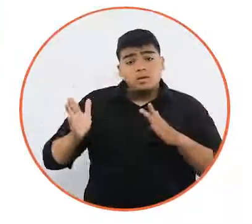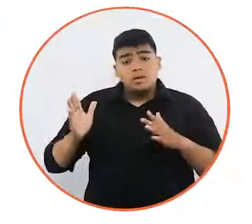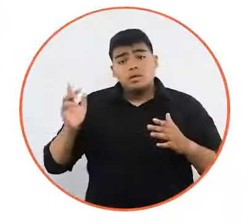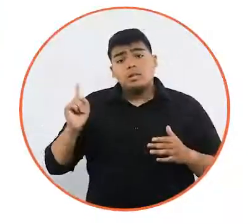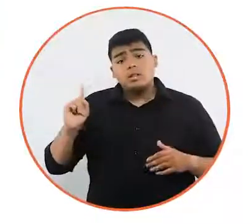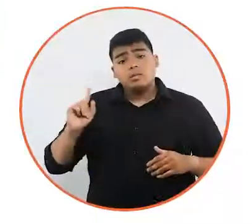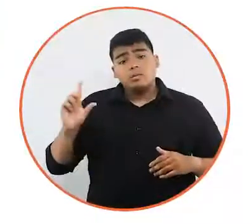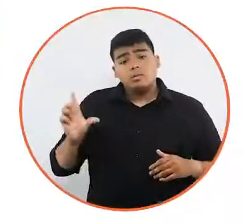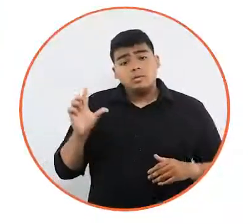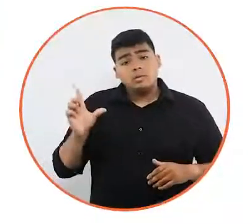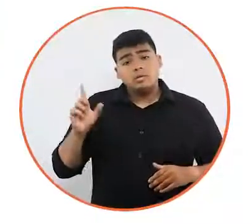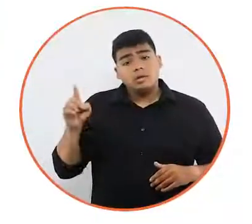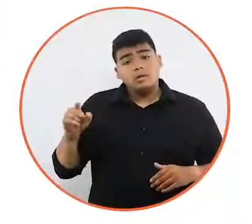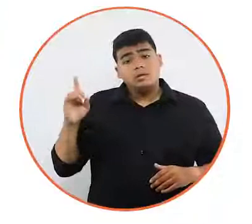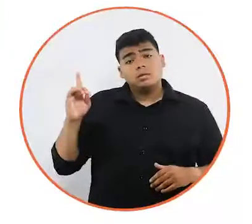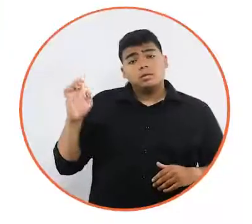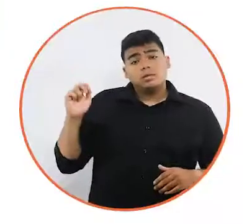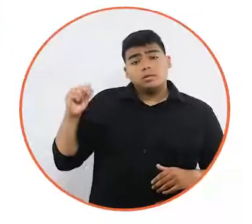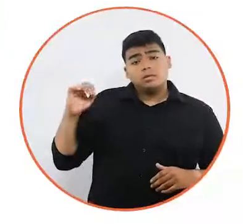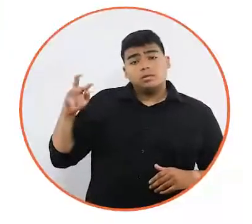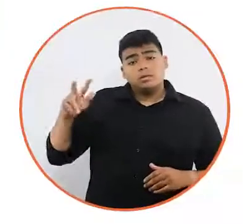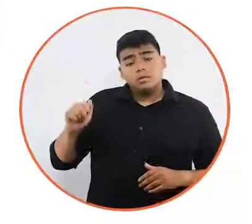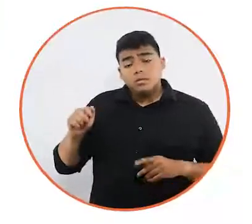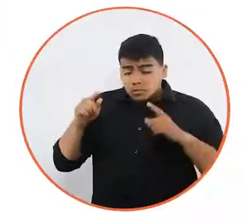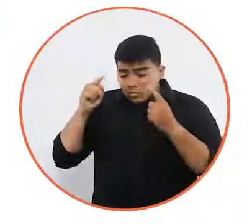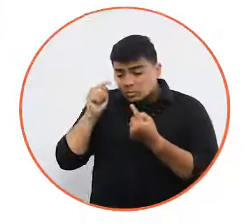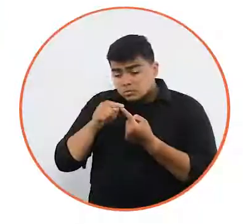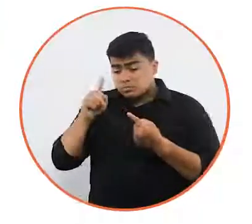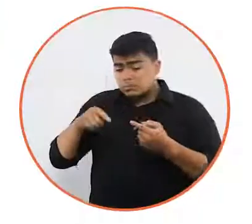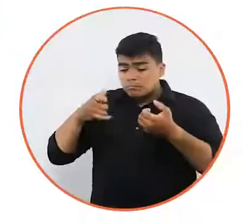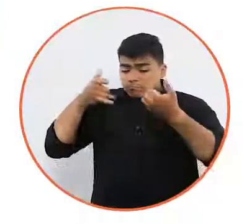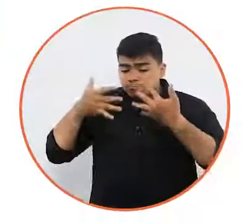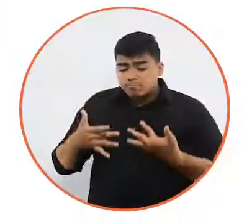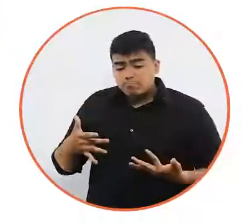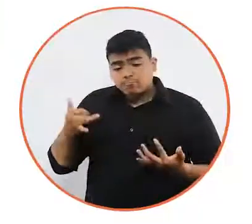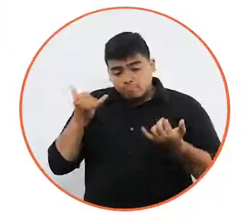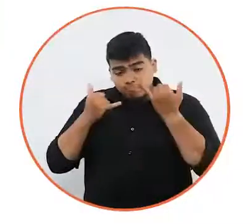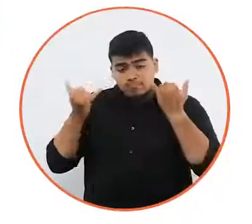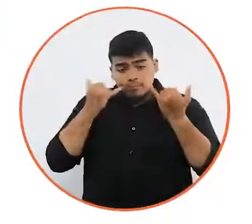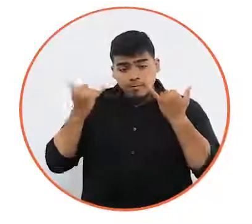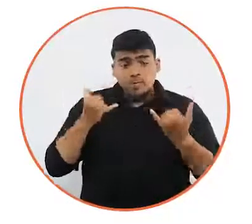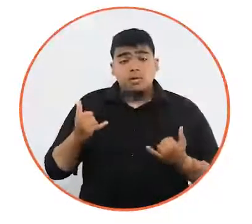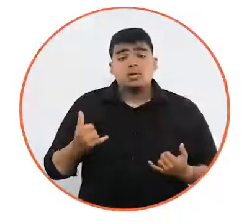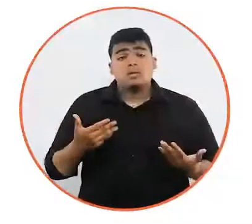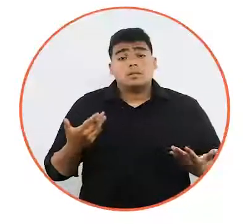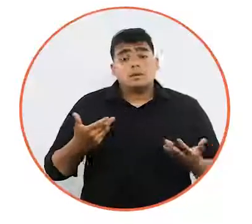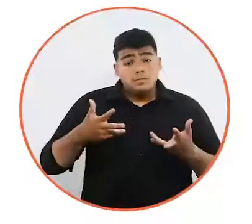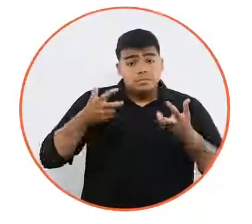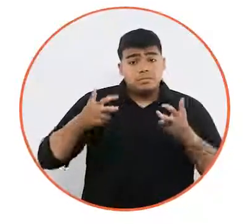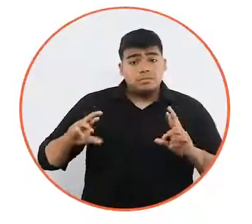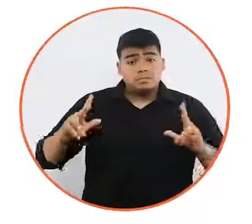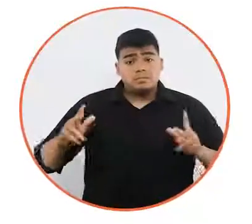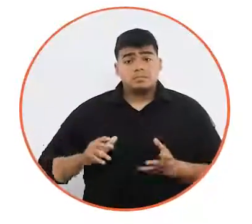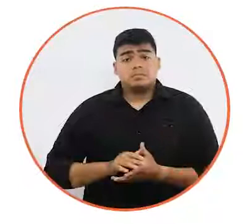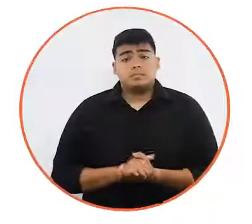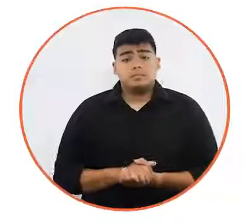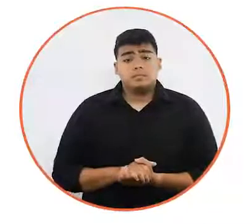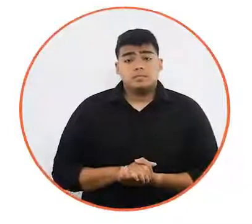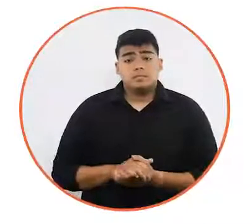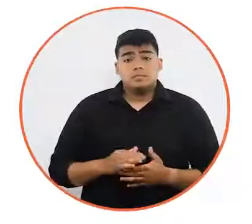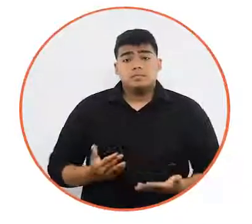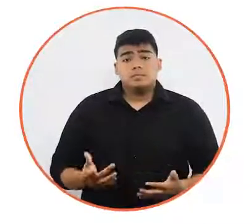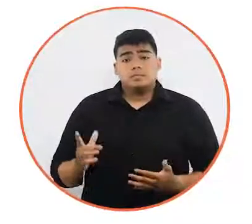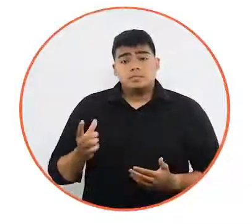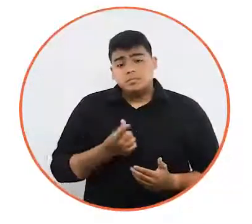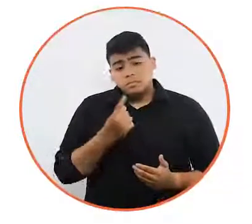não literário é linguagem denotativa. O objetivo é informar, é explicar. Então vejam essa diferença, ok? Bom,